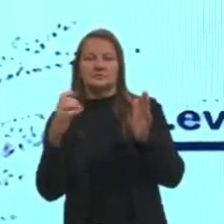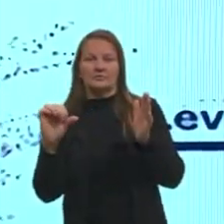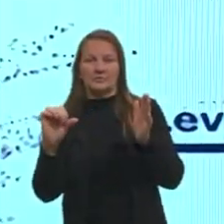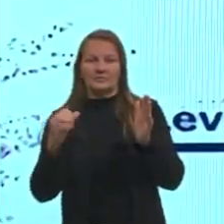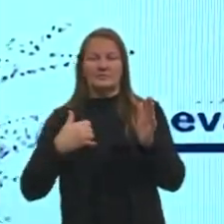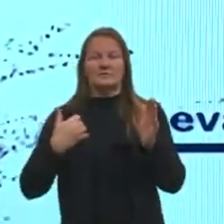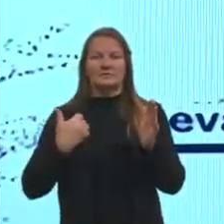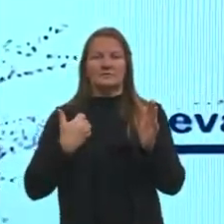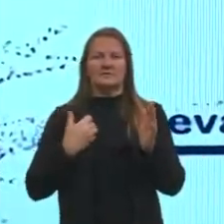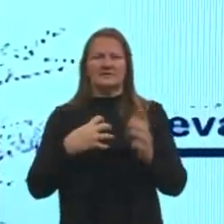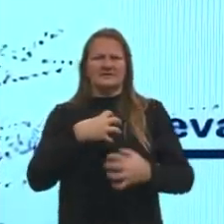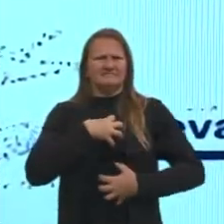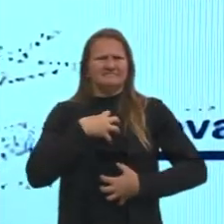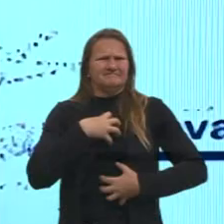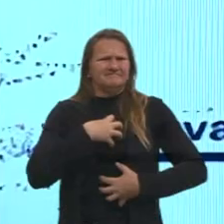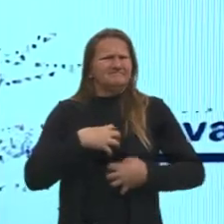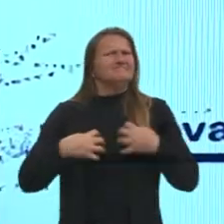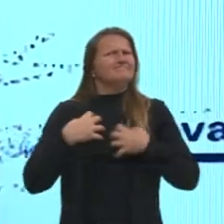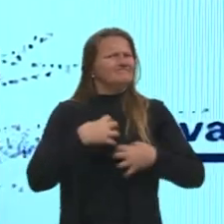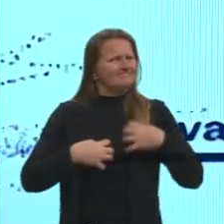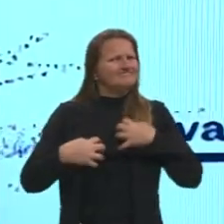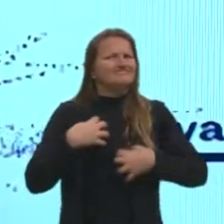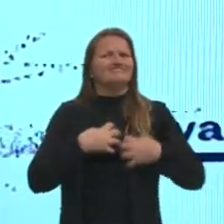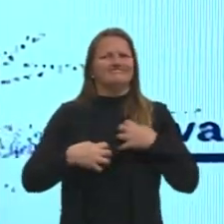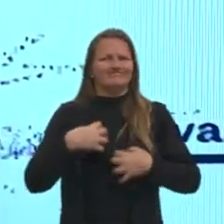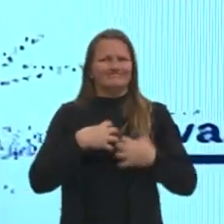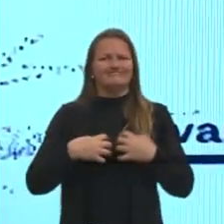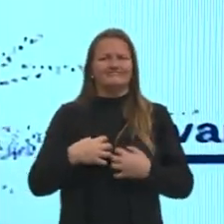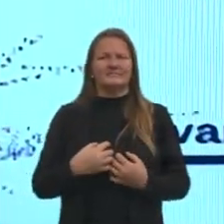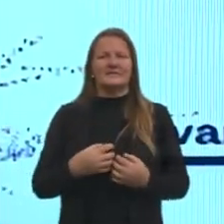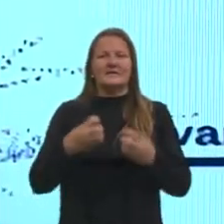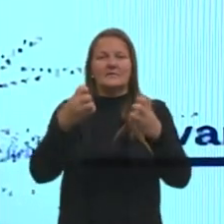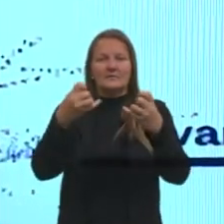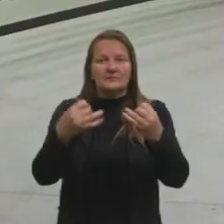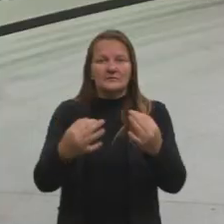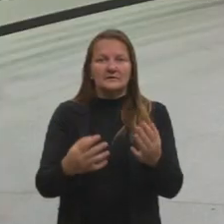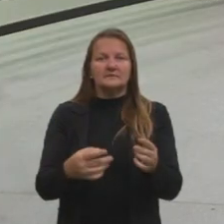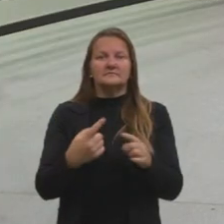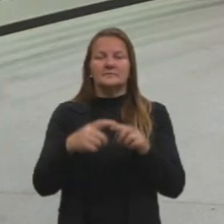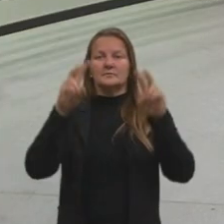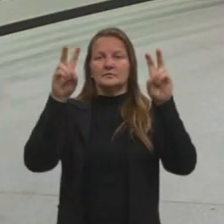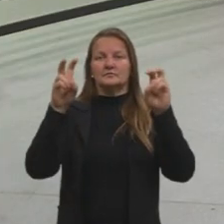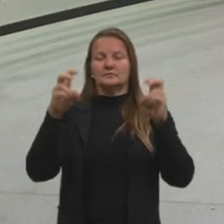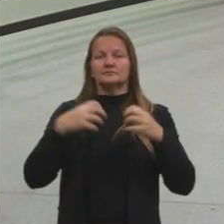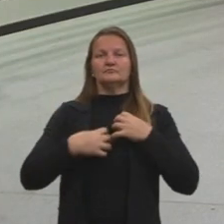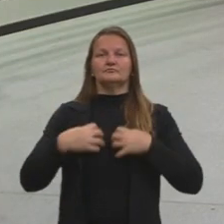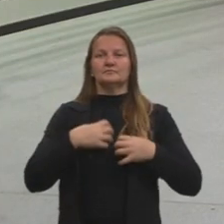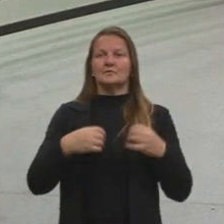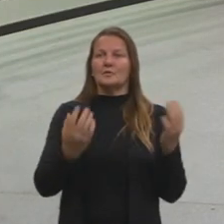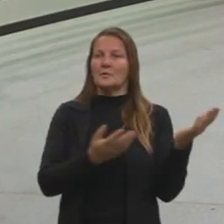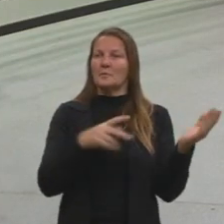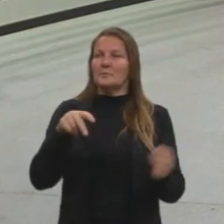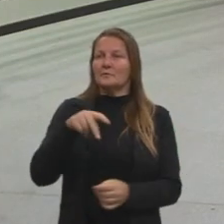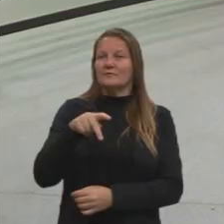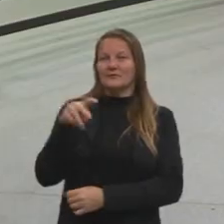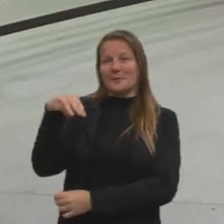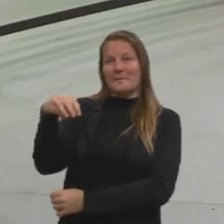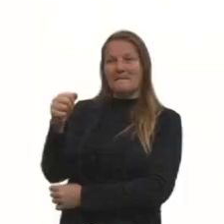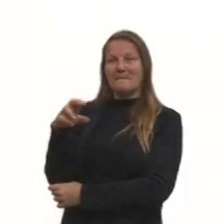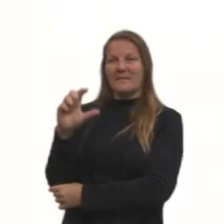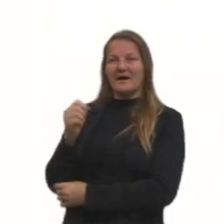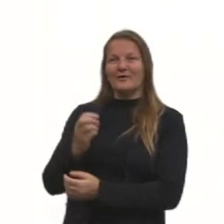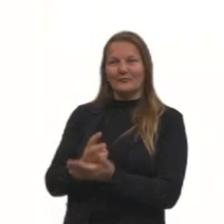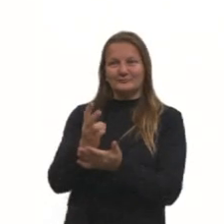se sentem ansiosos para falar um pouquinho então sobre a ansiedade eu vou deixar o prof Marlon vai dar